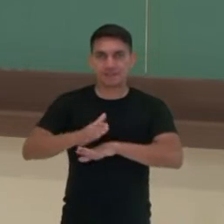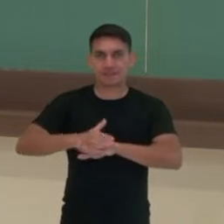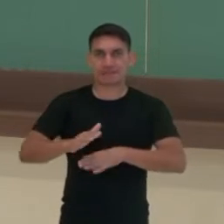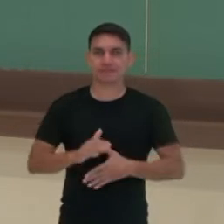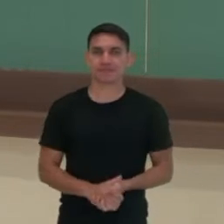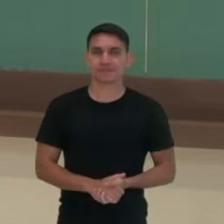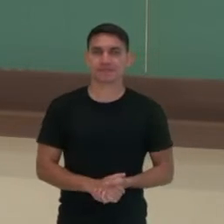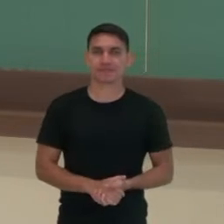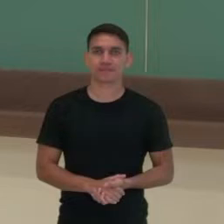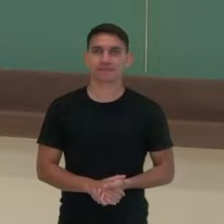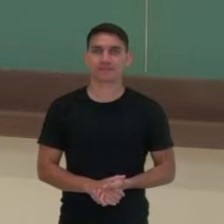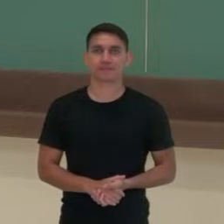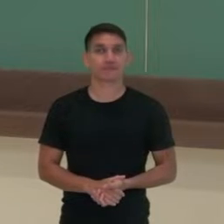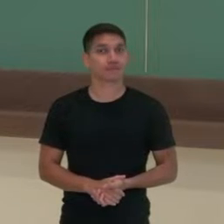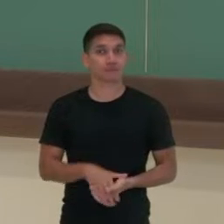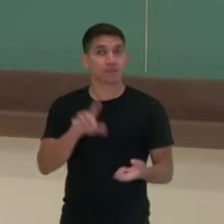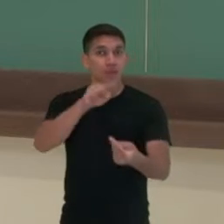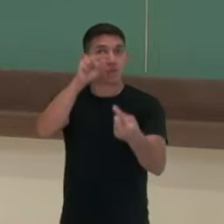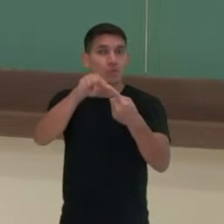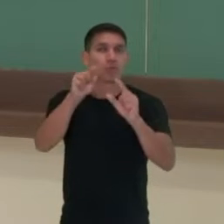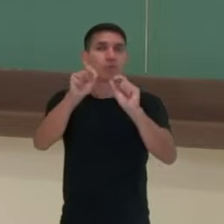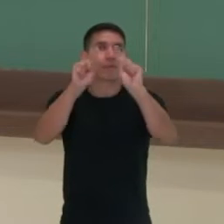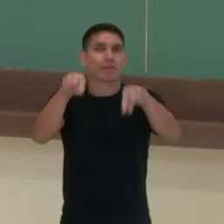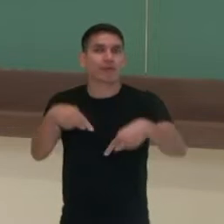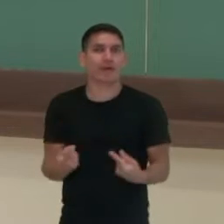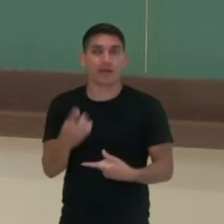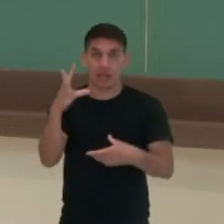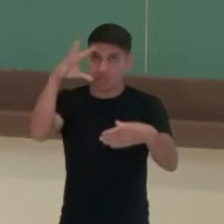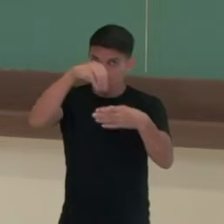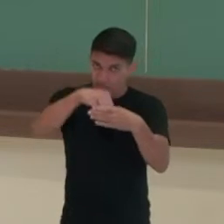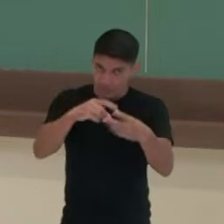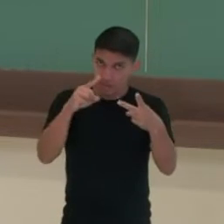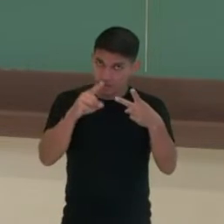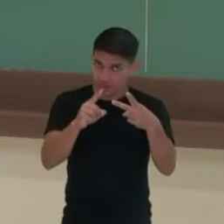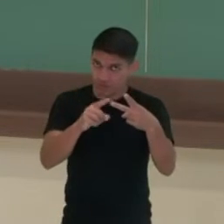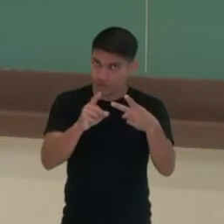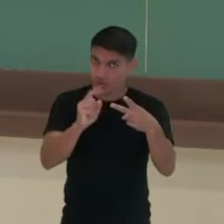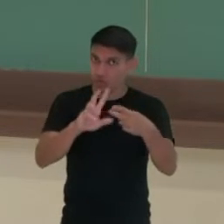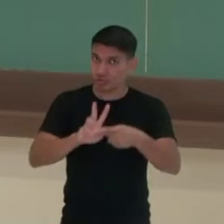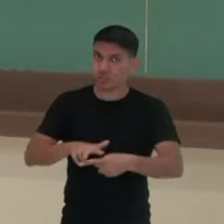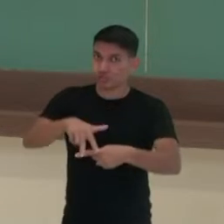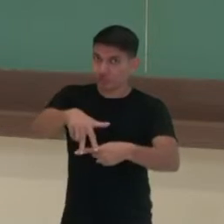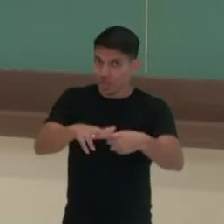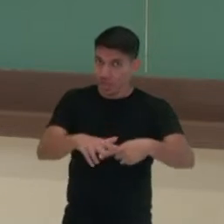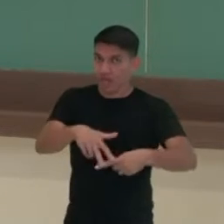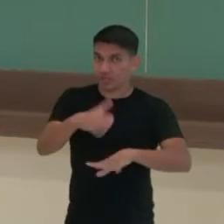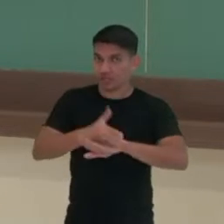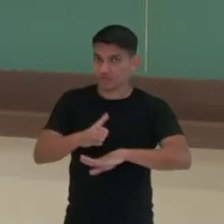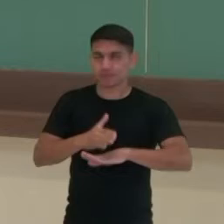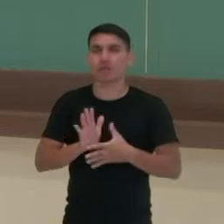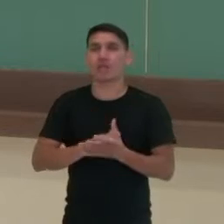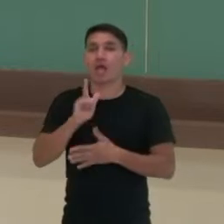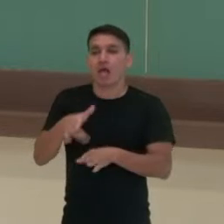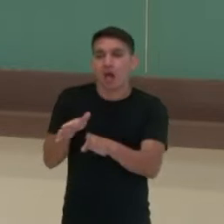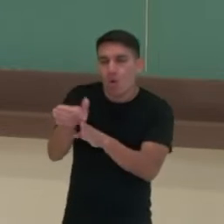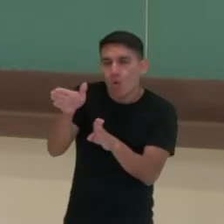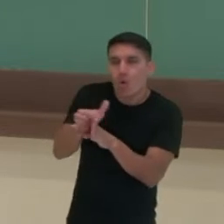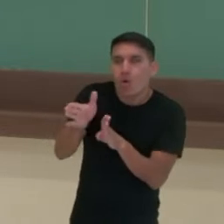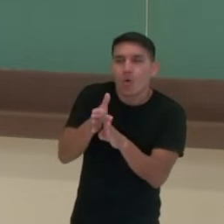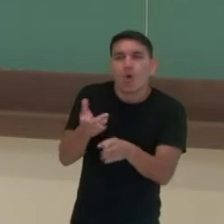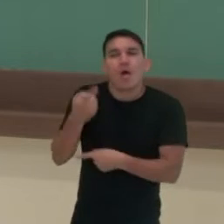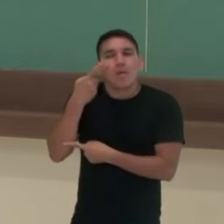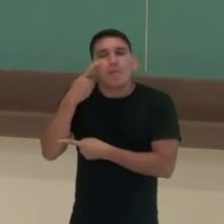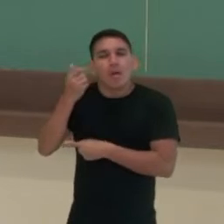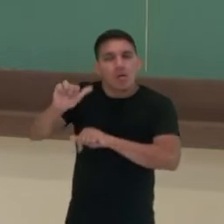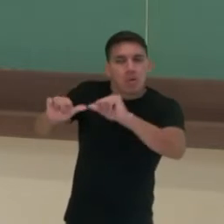ginásticas. O objetivo, dentro da ginástica de condicionamento ainda, exercício orientado, visando a